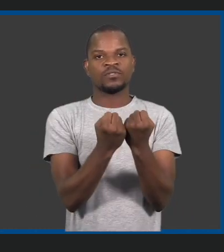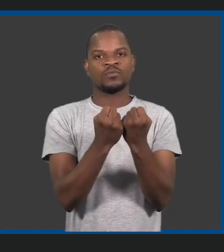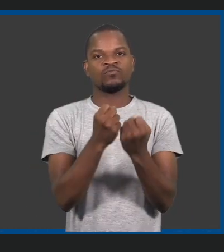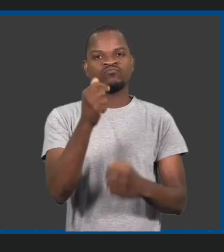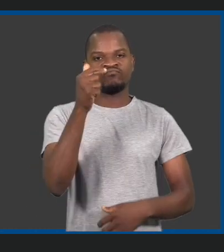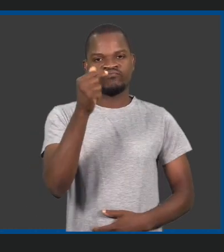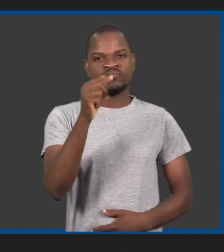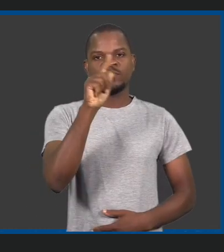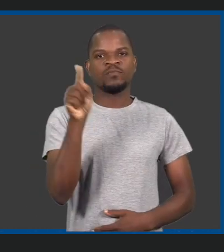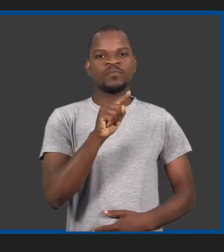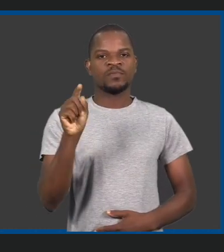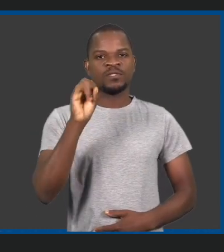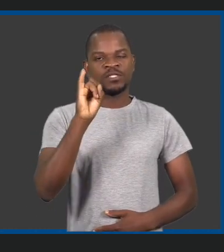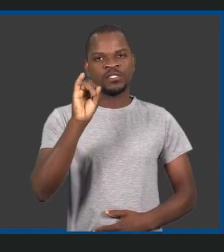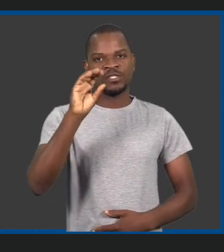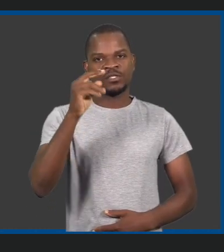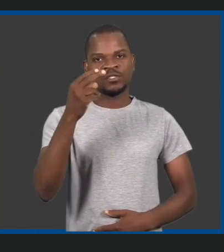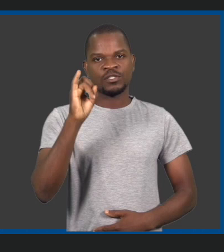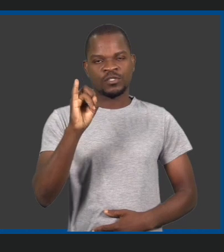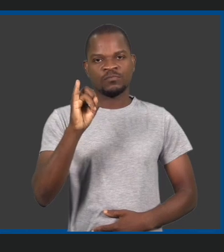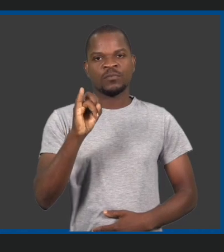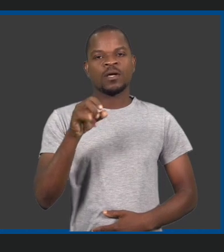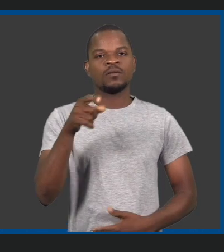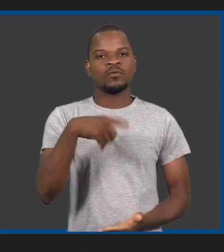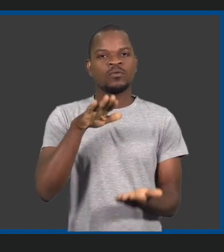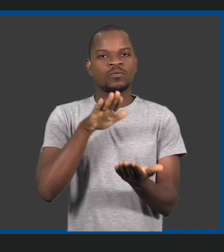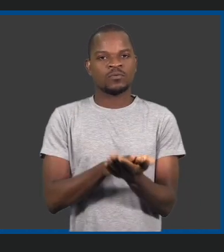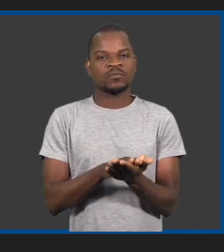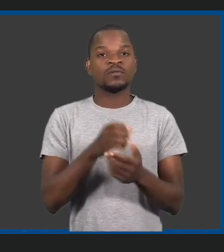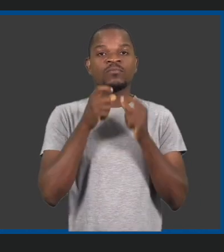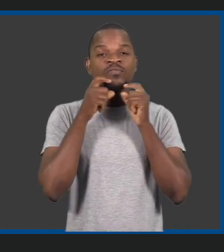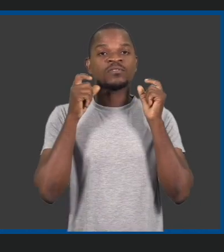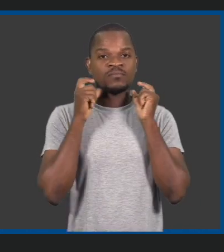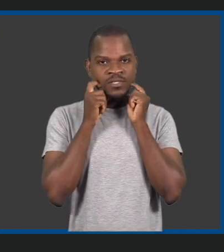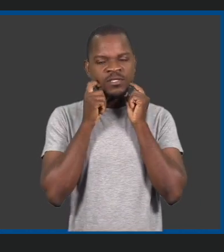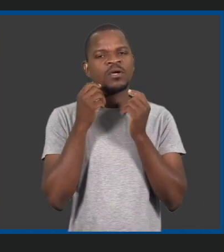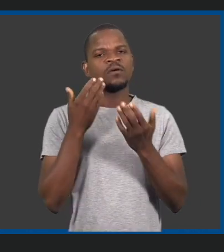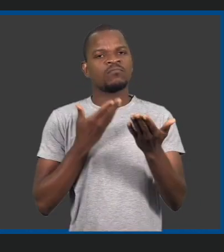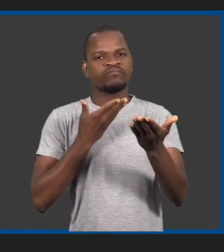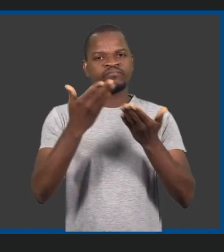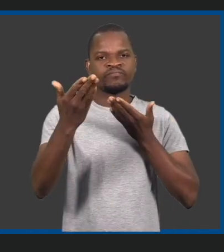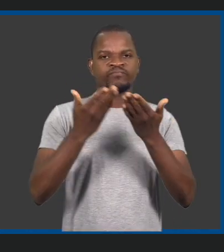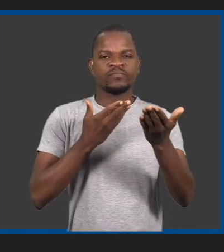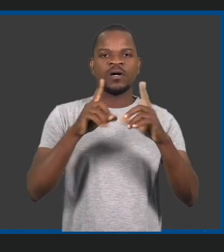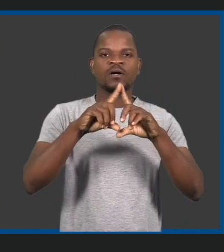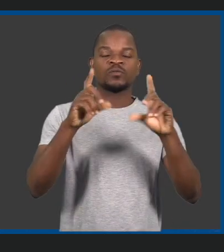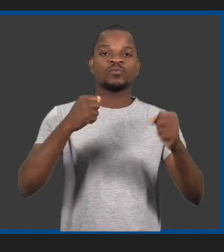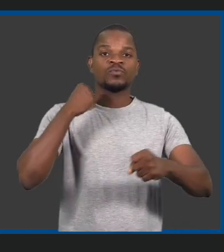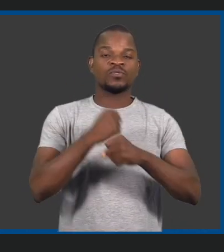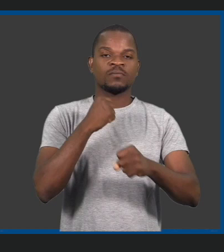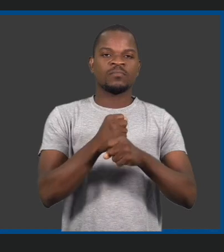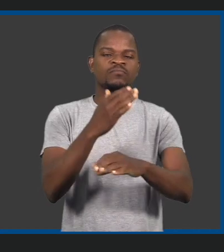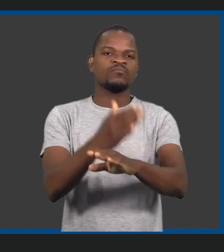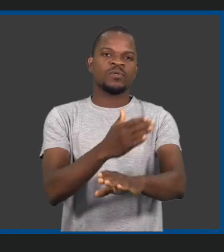da Fundação Soutim, Delegação de Moçambique, Dino Fui, que vamos conversar